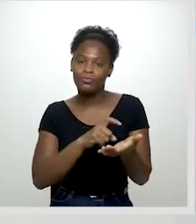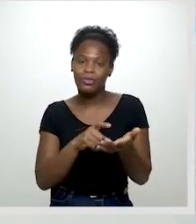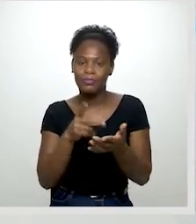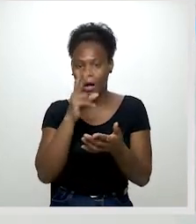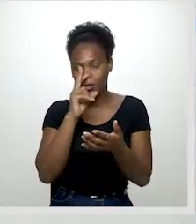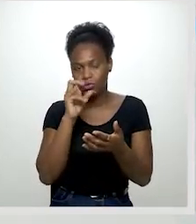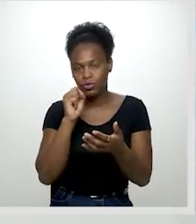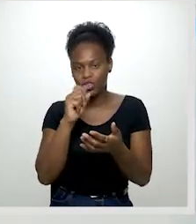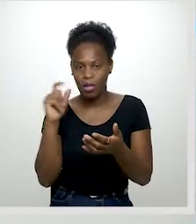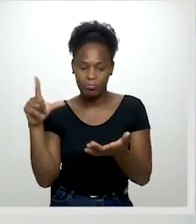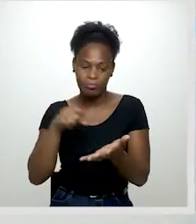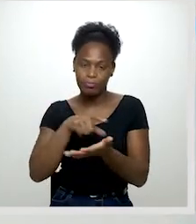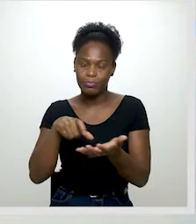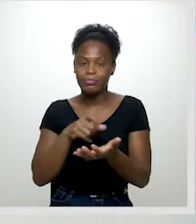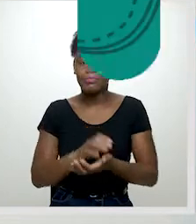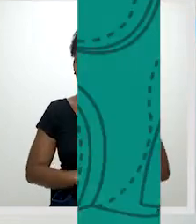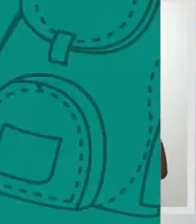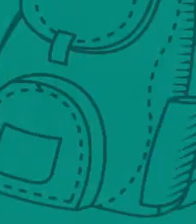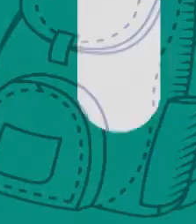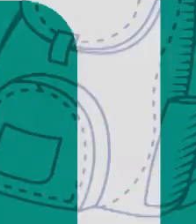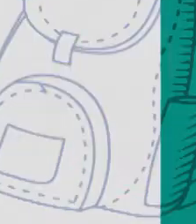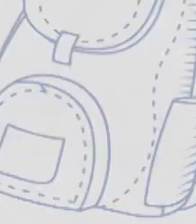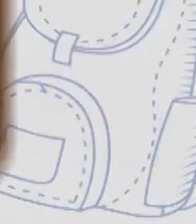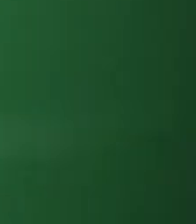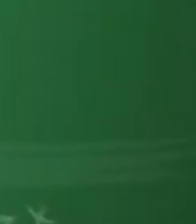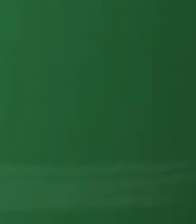higienizá-las com álcool e gel.